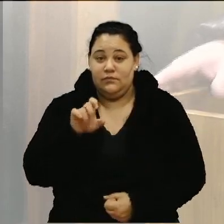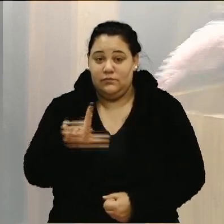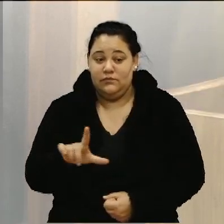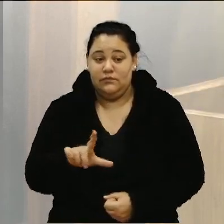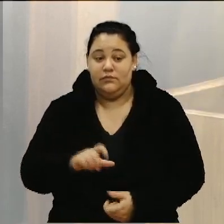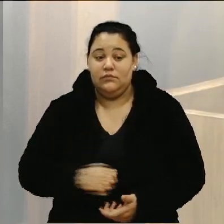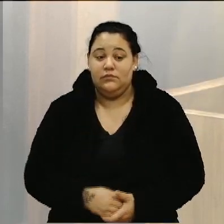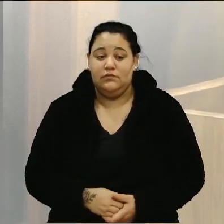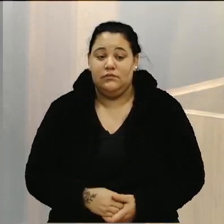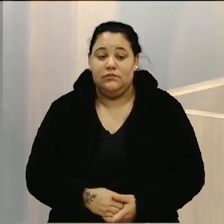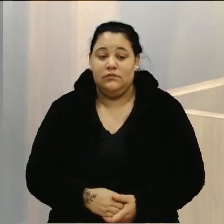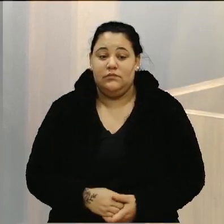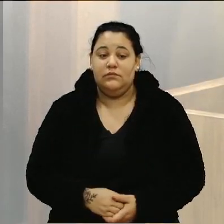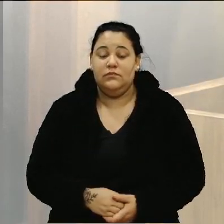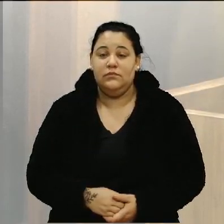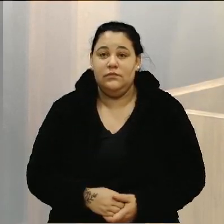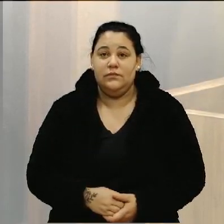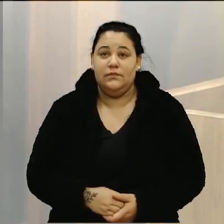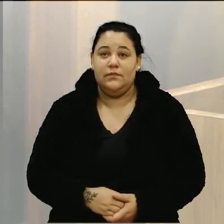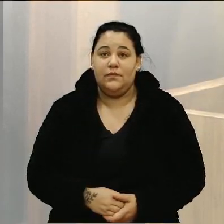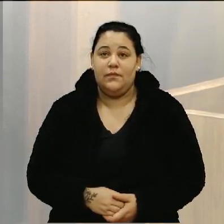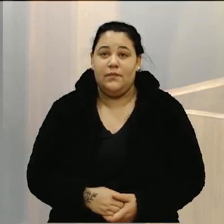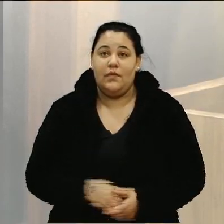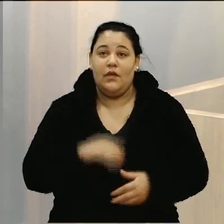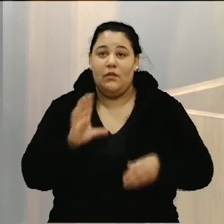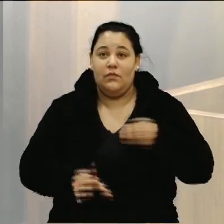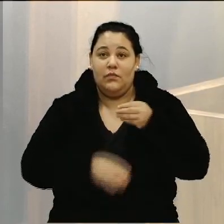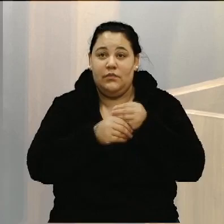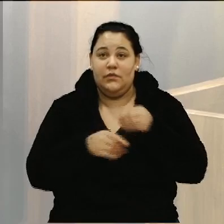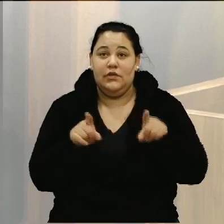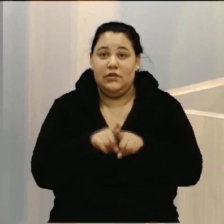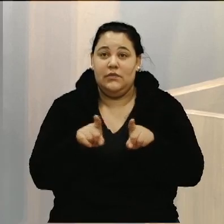a proposição é ela ser composta